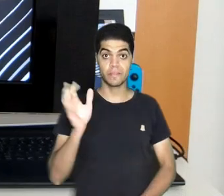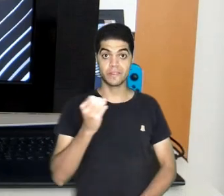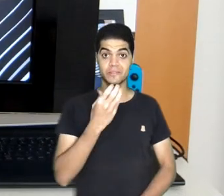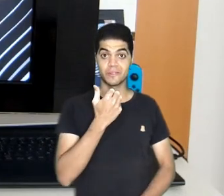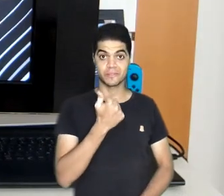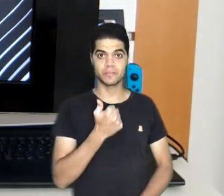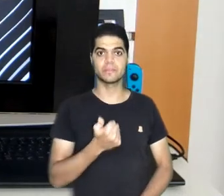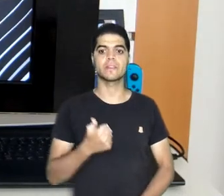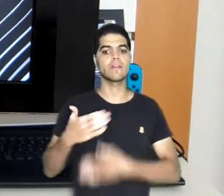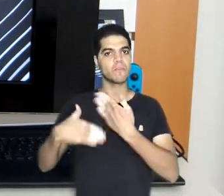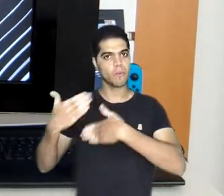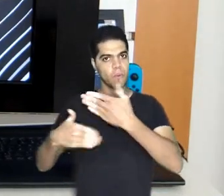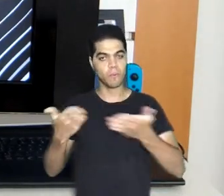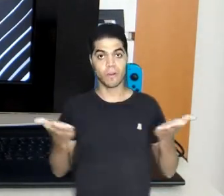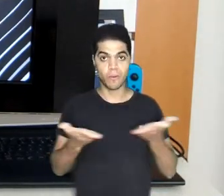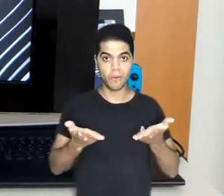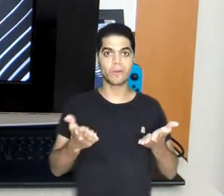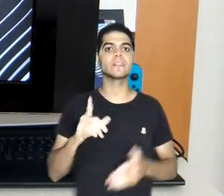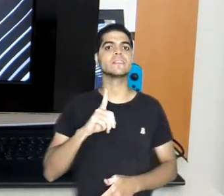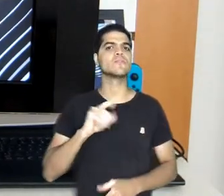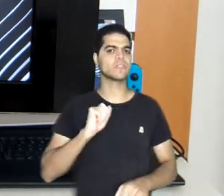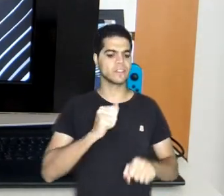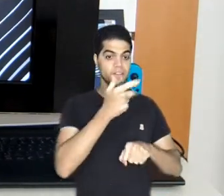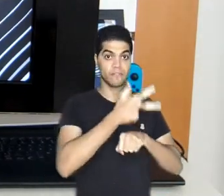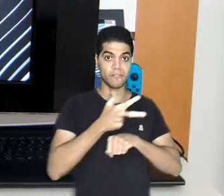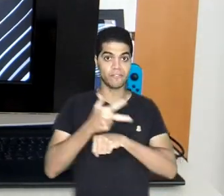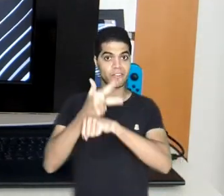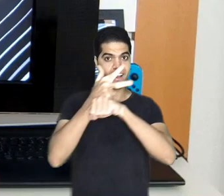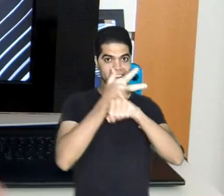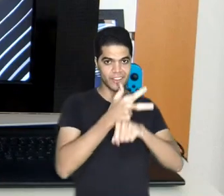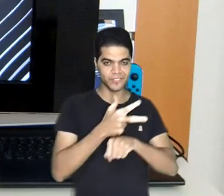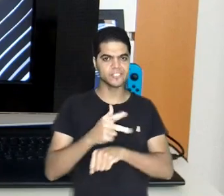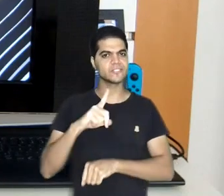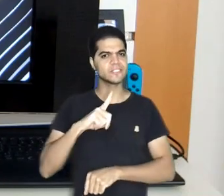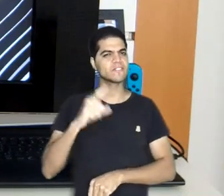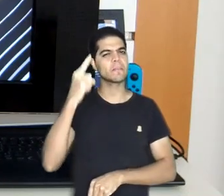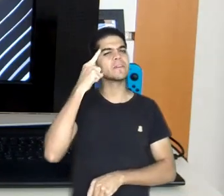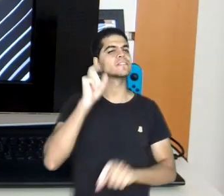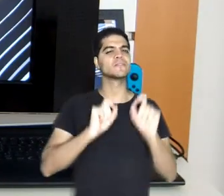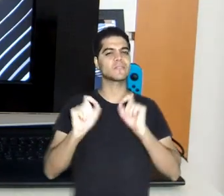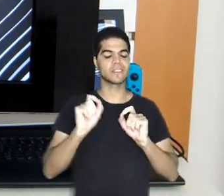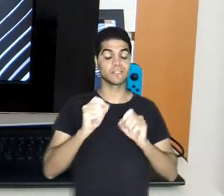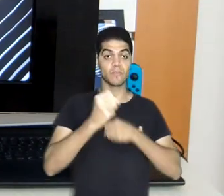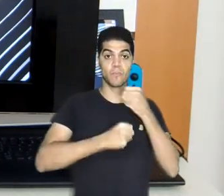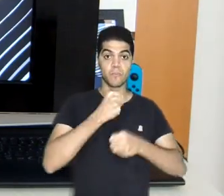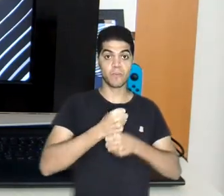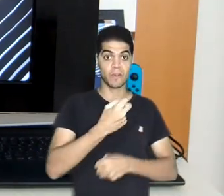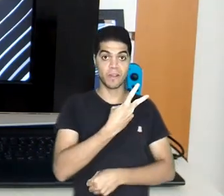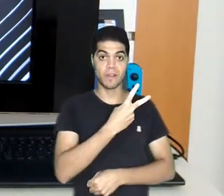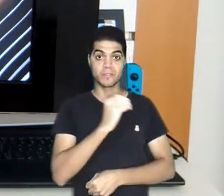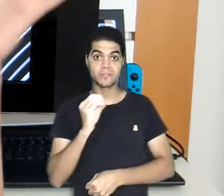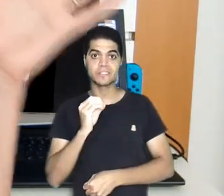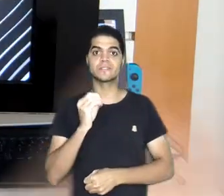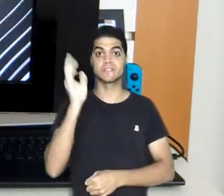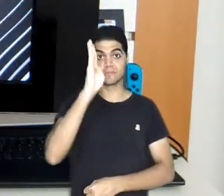Fala pessoal, tudo bem? Ao longo desse ano de 2022, a gente se propôs a fazer uma série de vídeos pensando no bicentenário da independência do